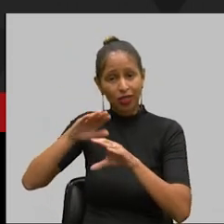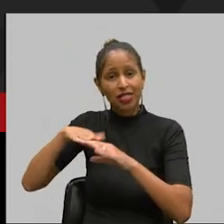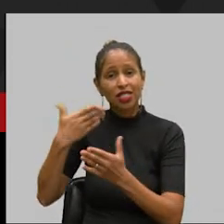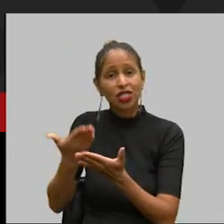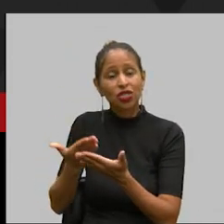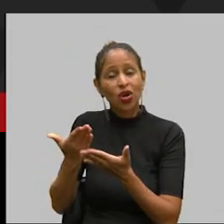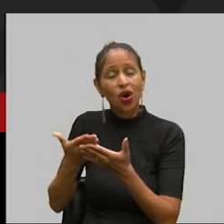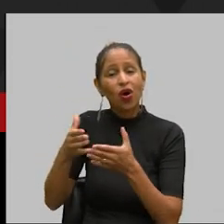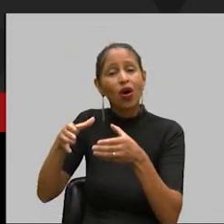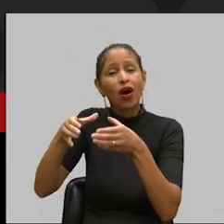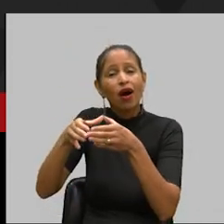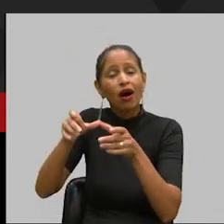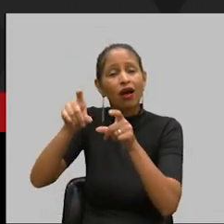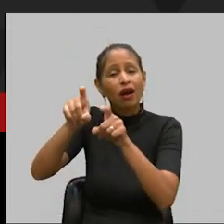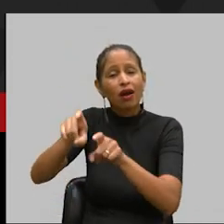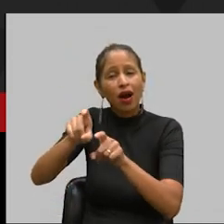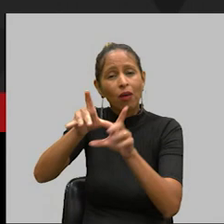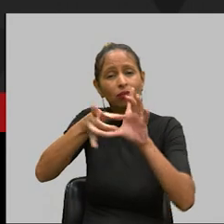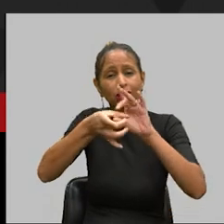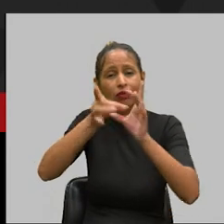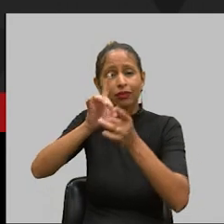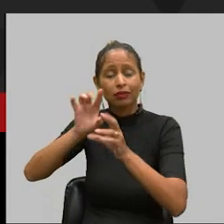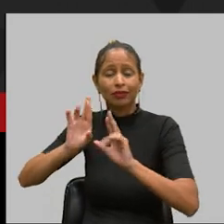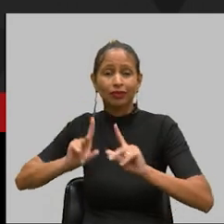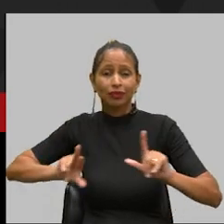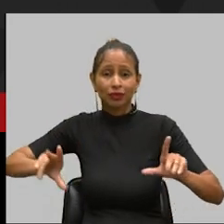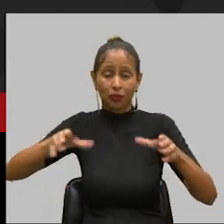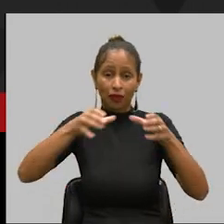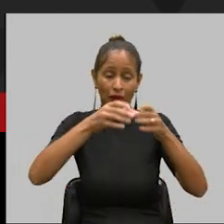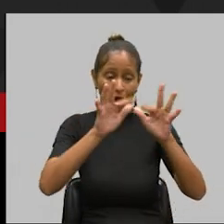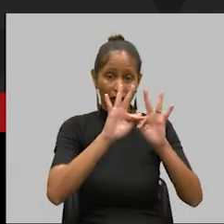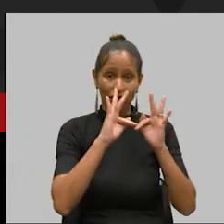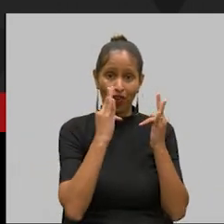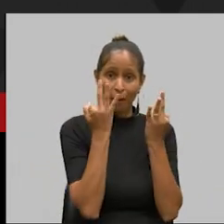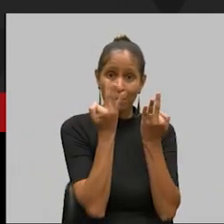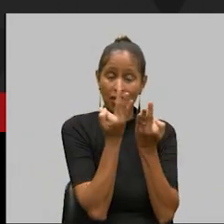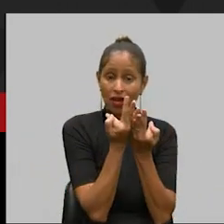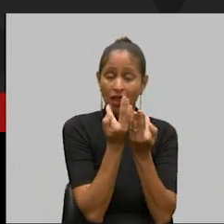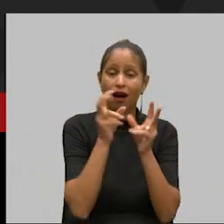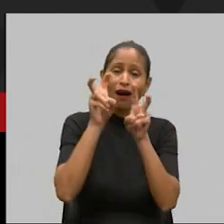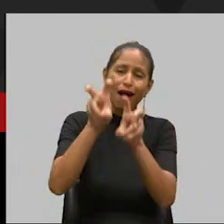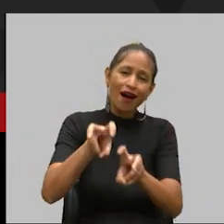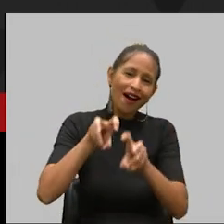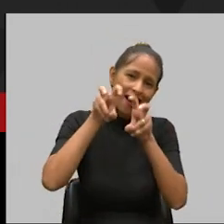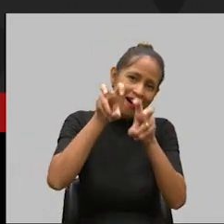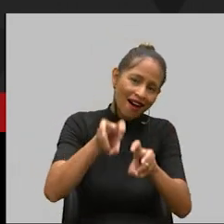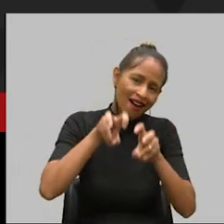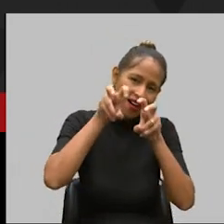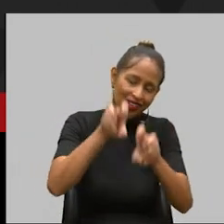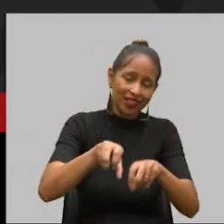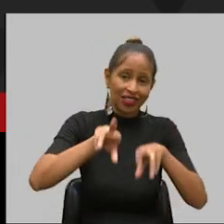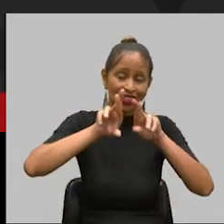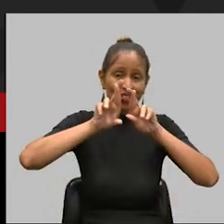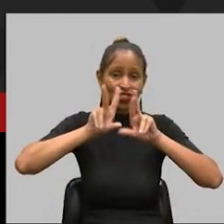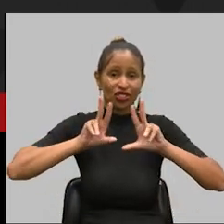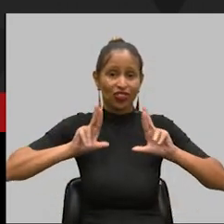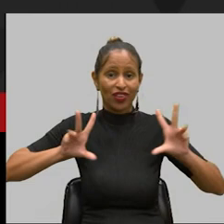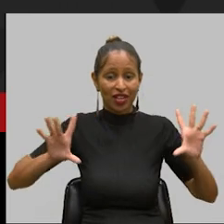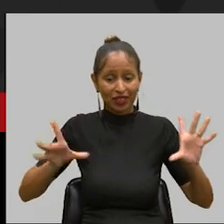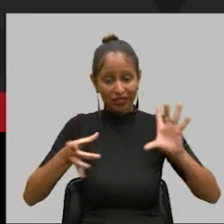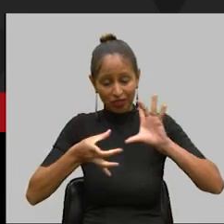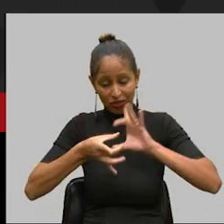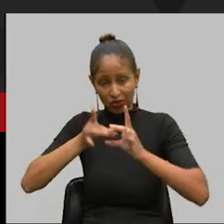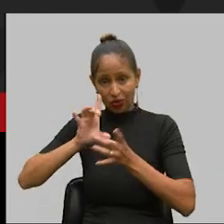do campo nos diferentes contextos as escolas familiares agrícolas né os diferentes contextos que implementam a